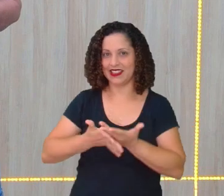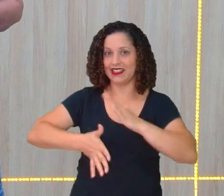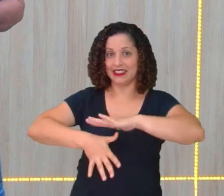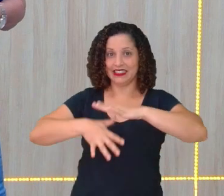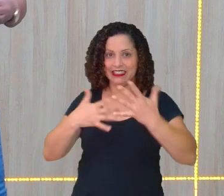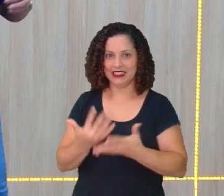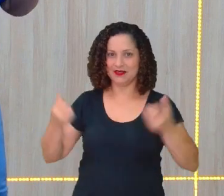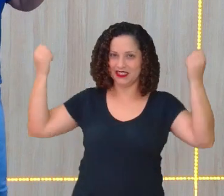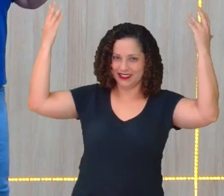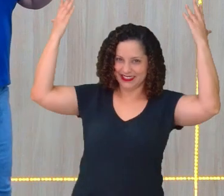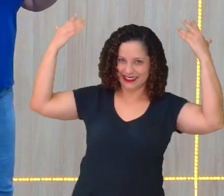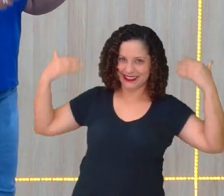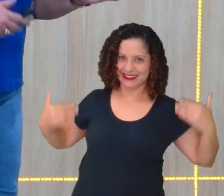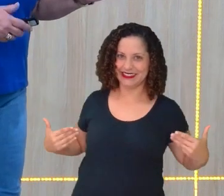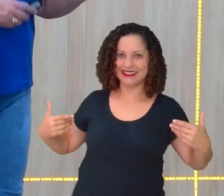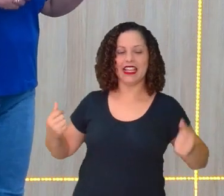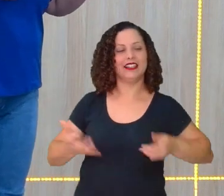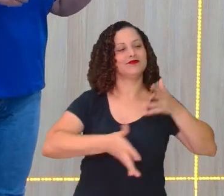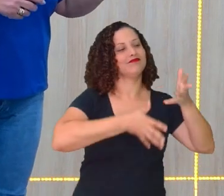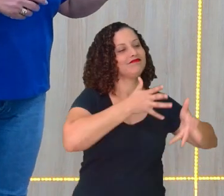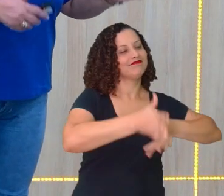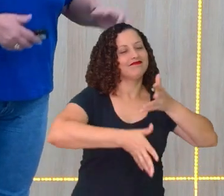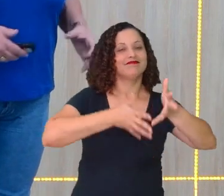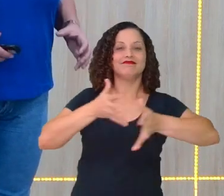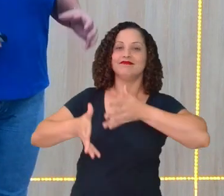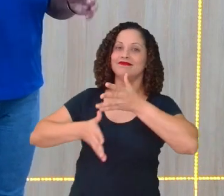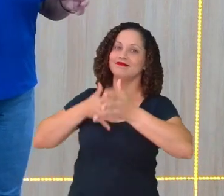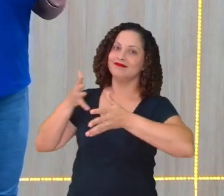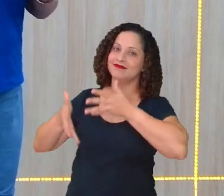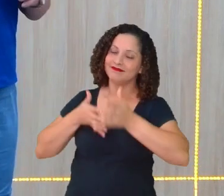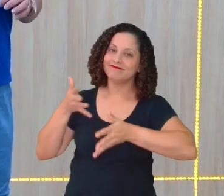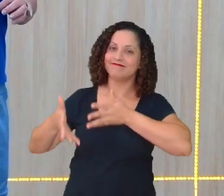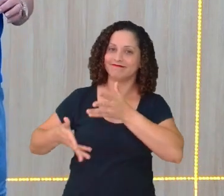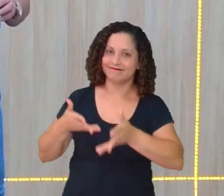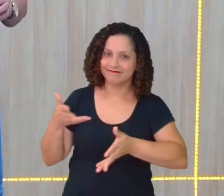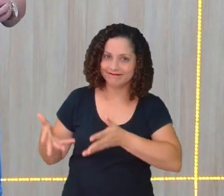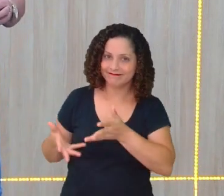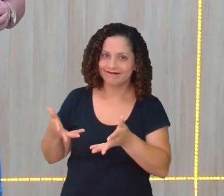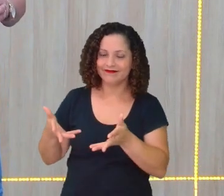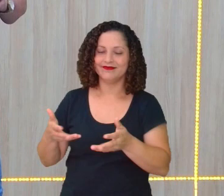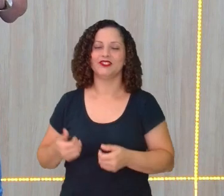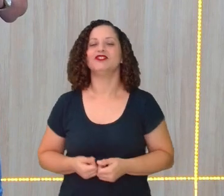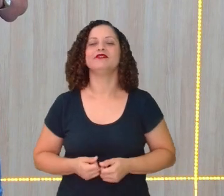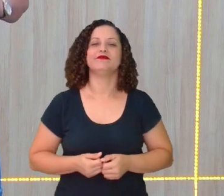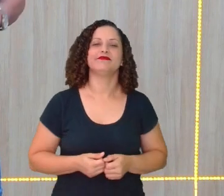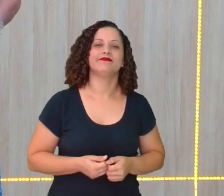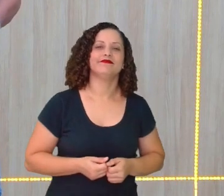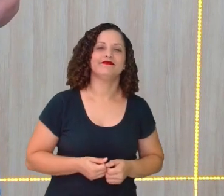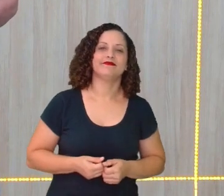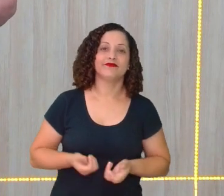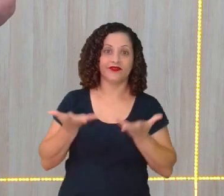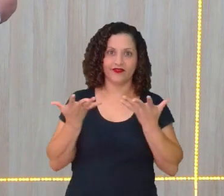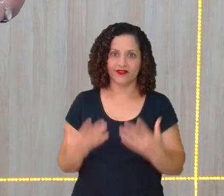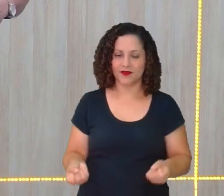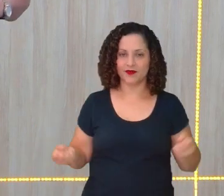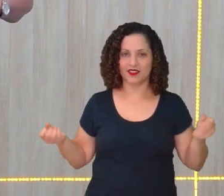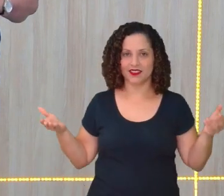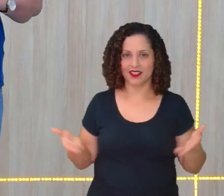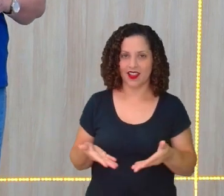ó, pessoal, se esforçando, dando o seu melhor na língua brasileira de sinais. Então, vamos